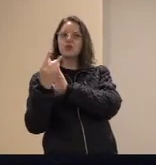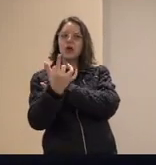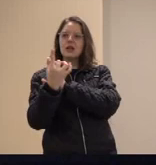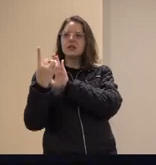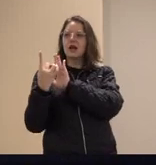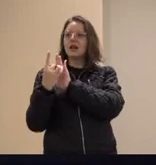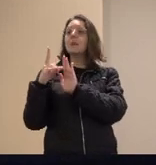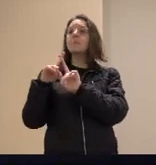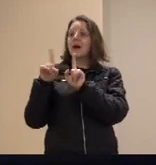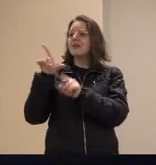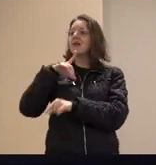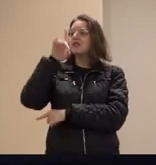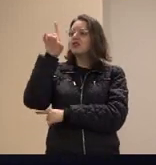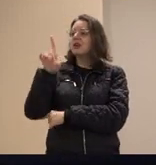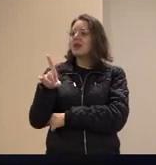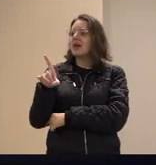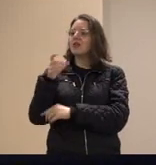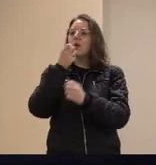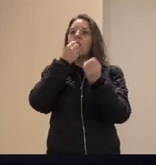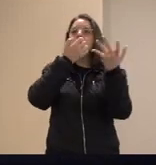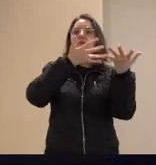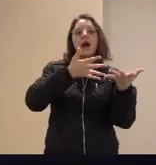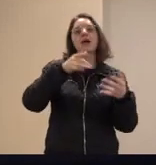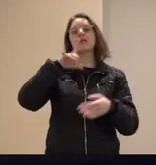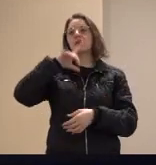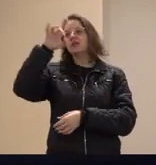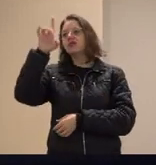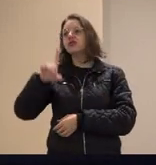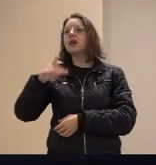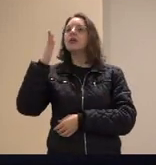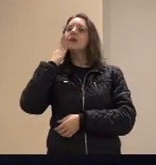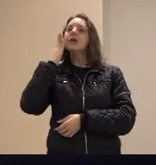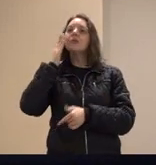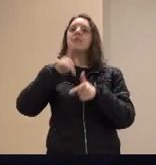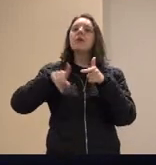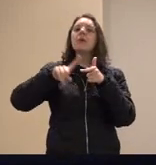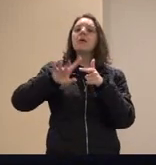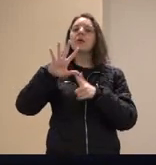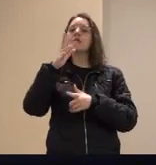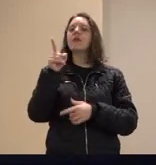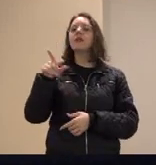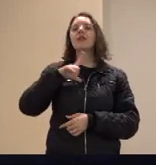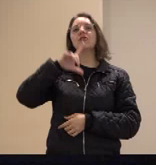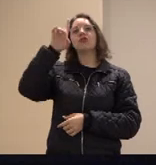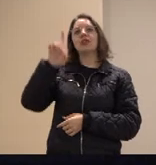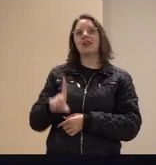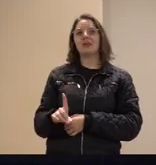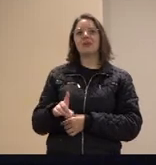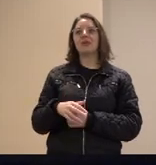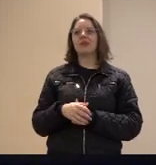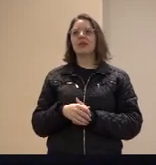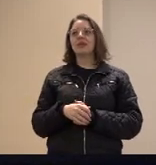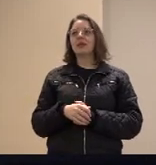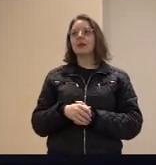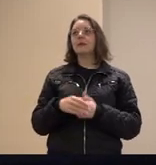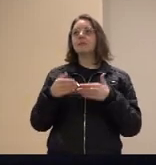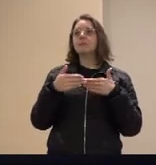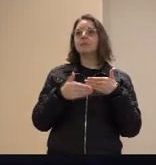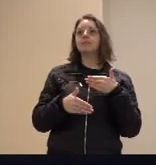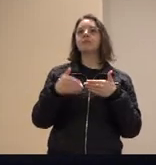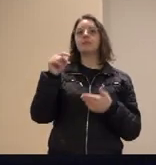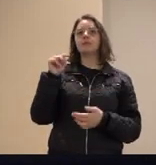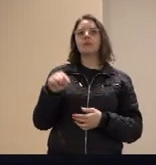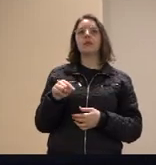que tem o seu direito a saber resolver os problemas. muito brevemente aqui, foi dito que